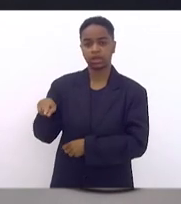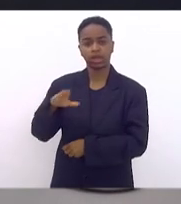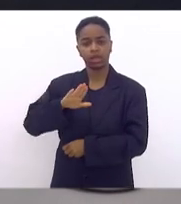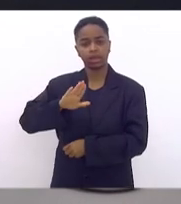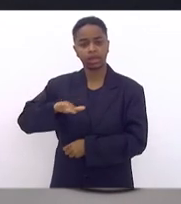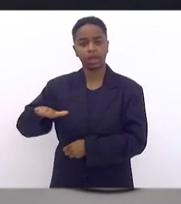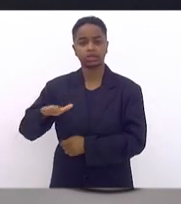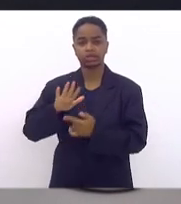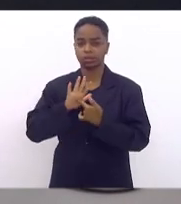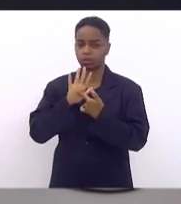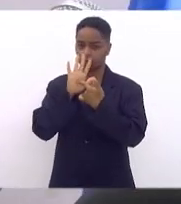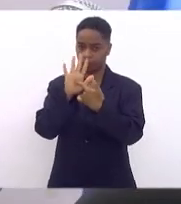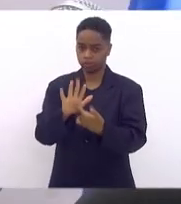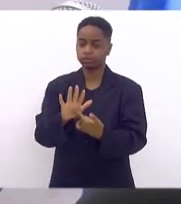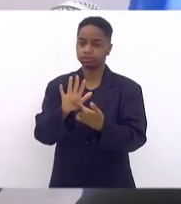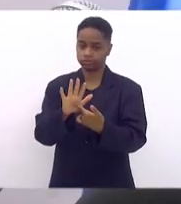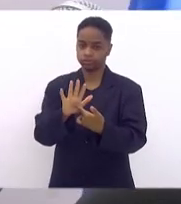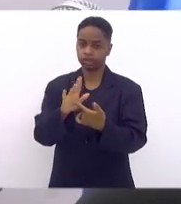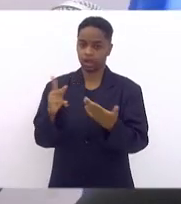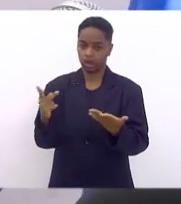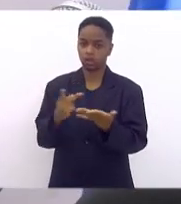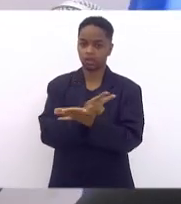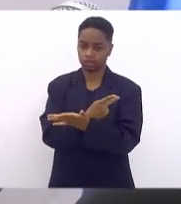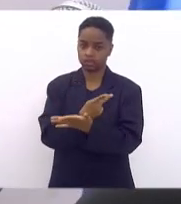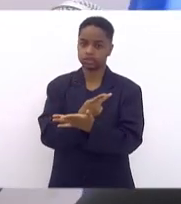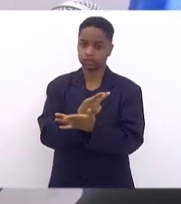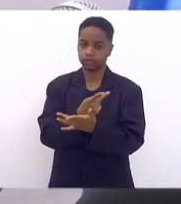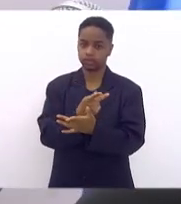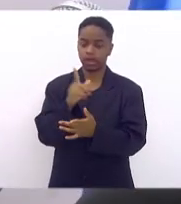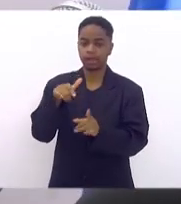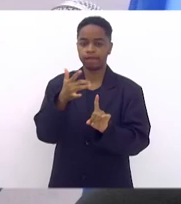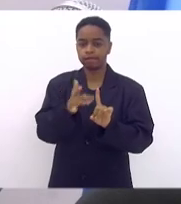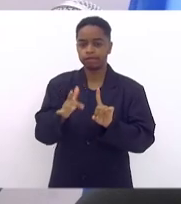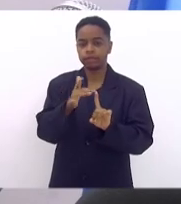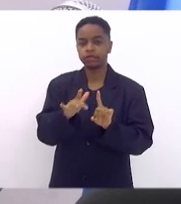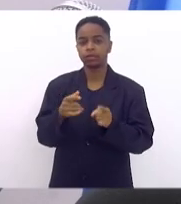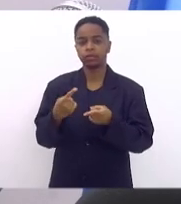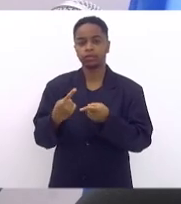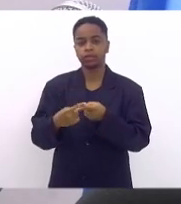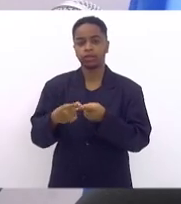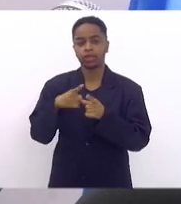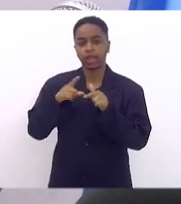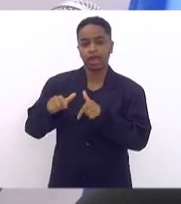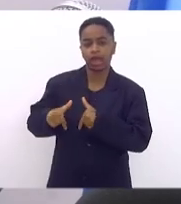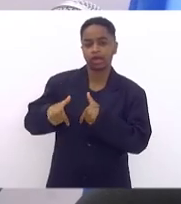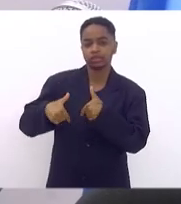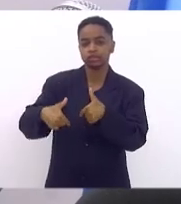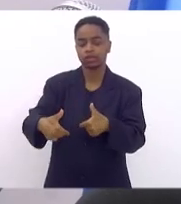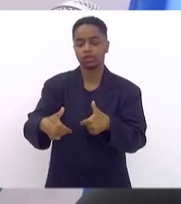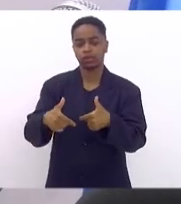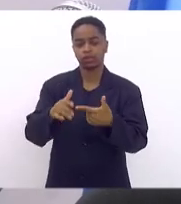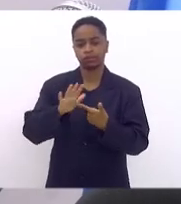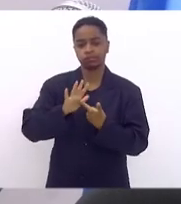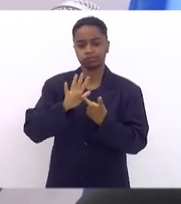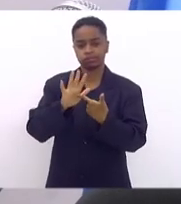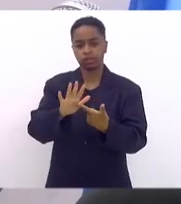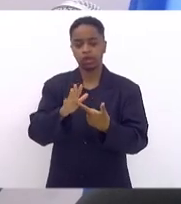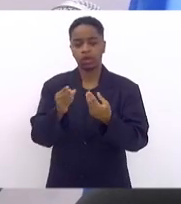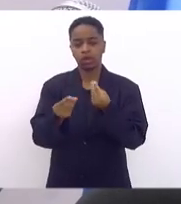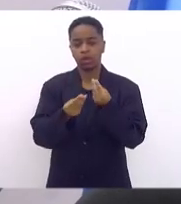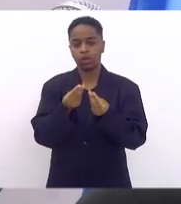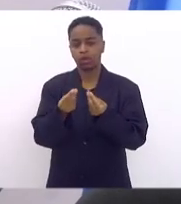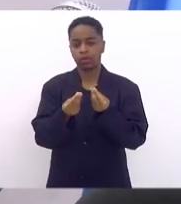dava sinais de que estava sendo vitimizada numa ação específica aí, né, da